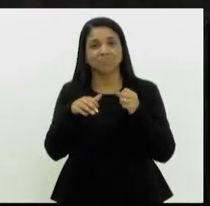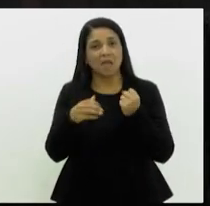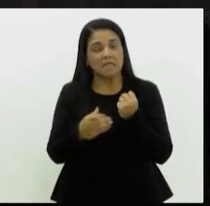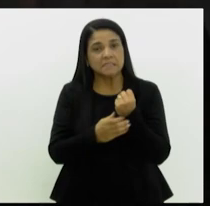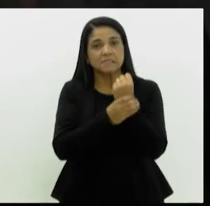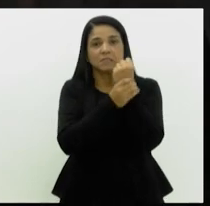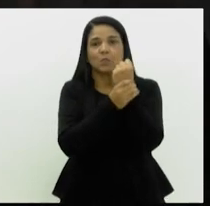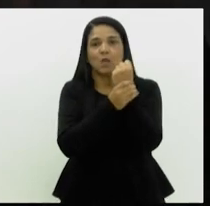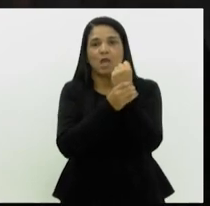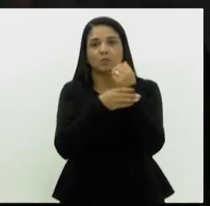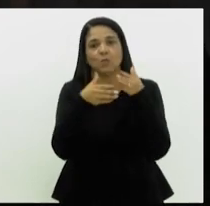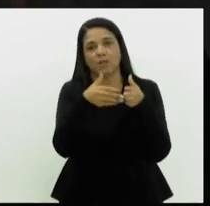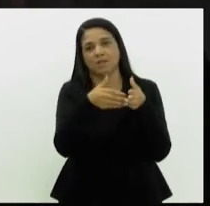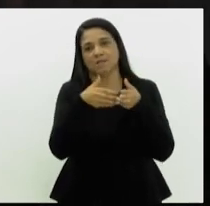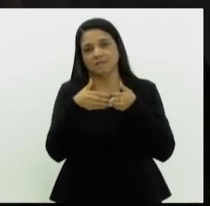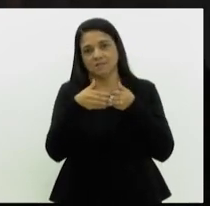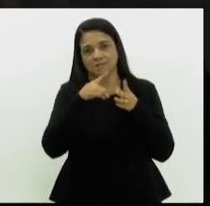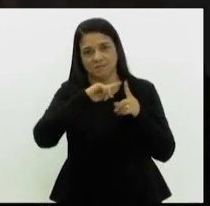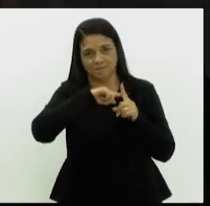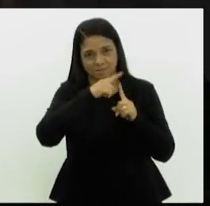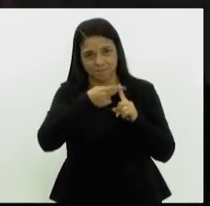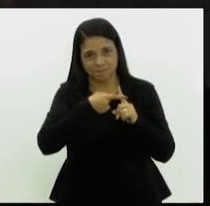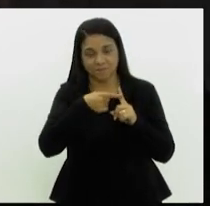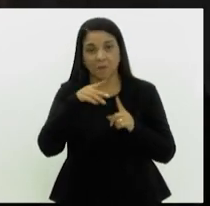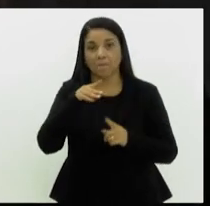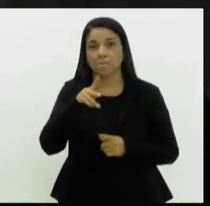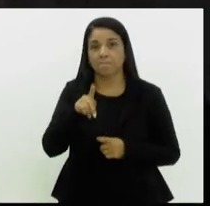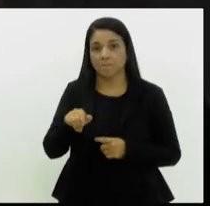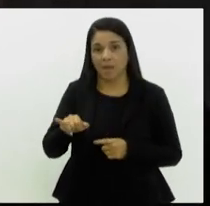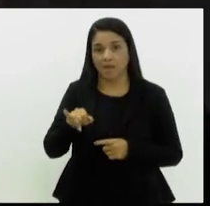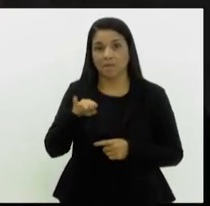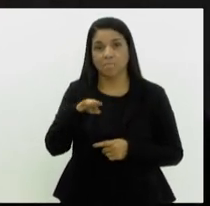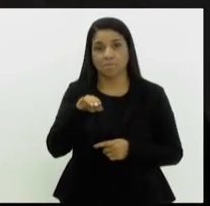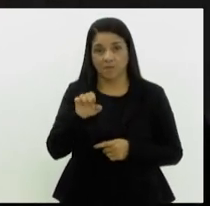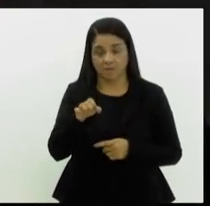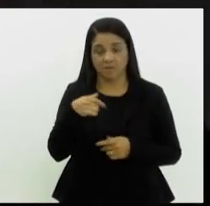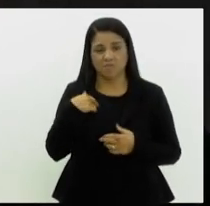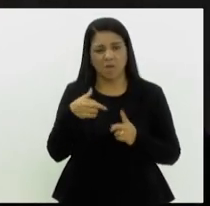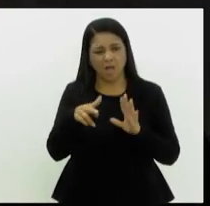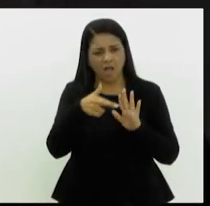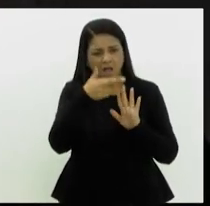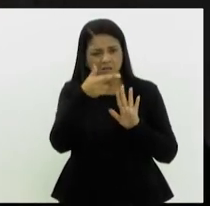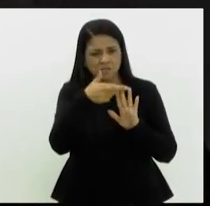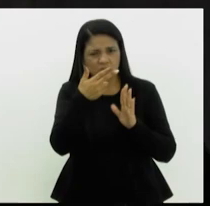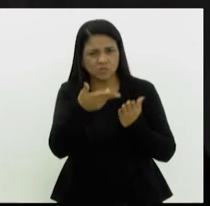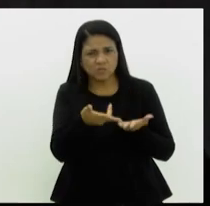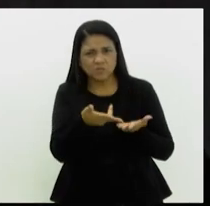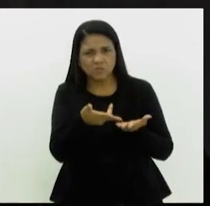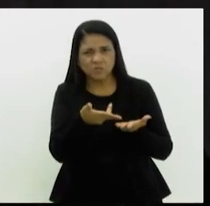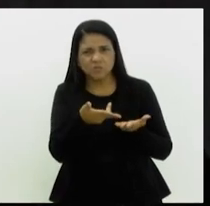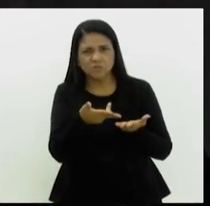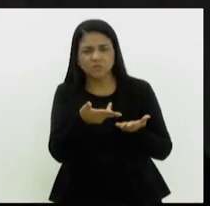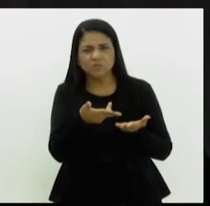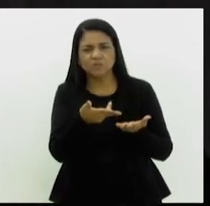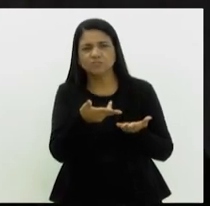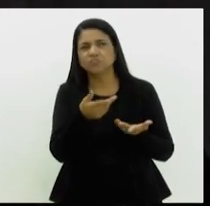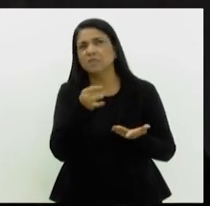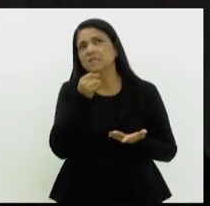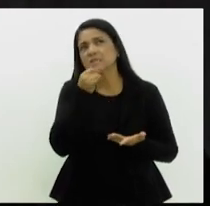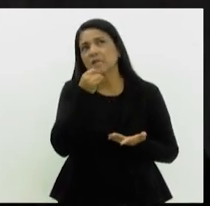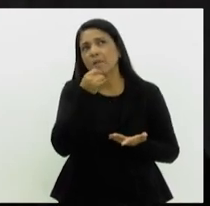não pode, senhor presidente, imaginar que uma resolução como essa seja alvo, por exemplo,